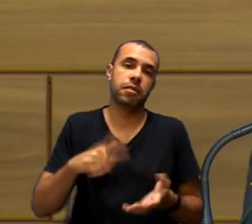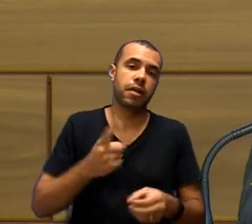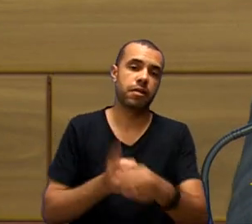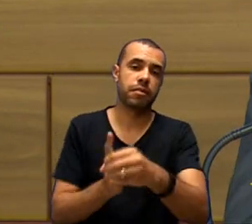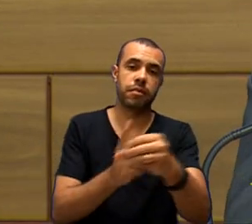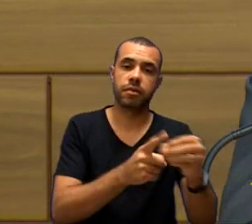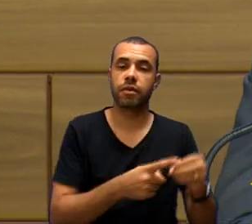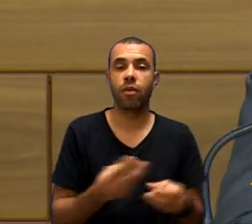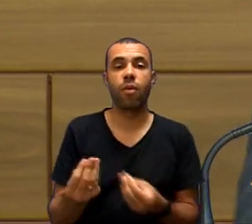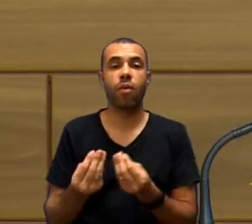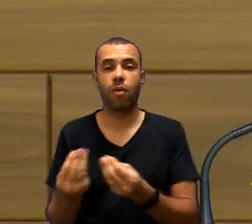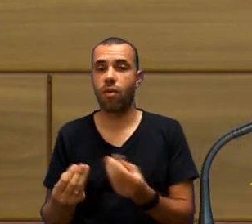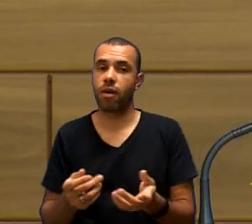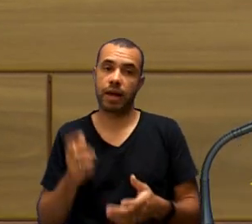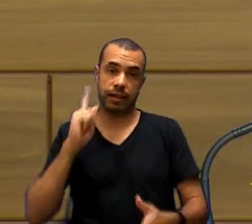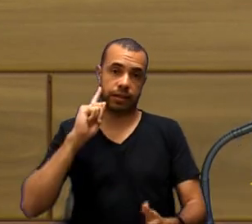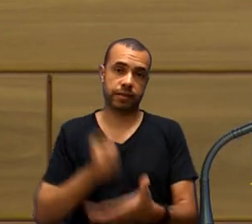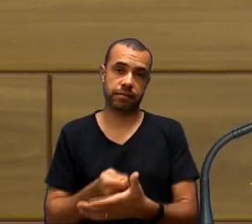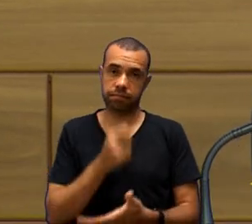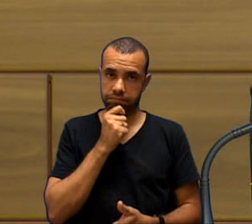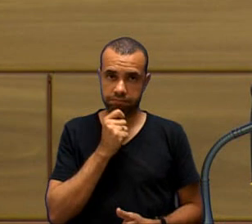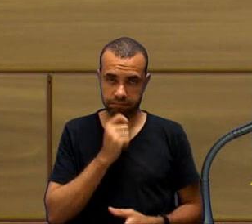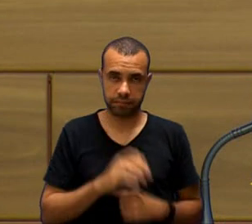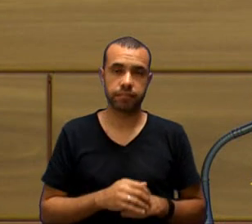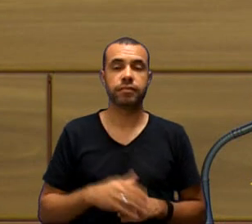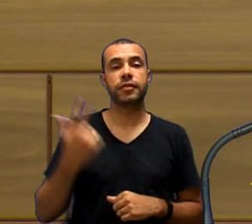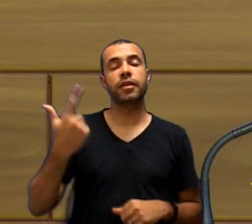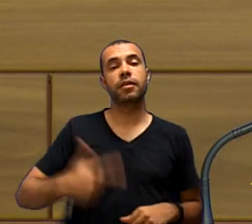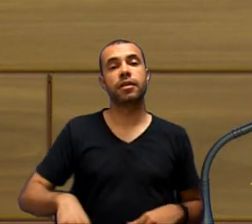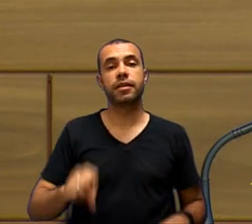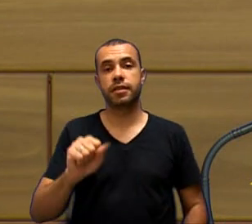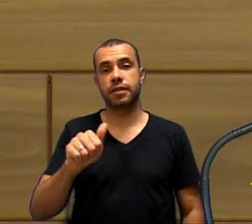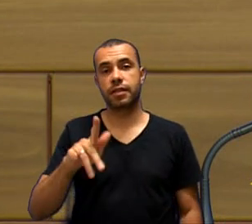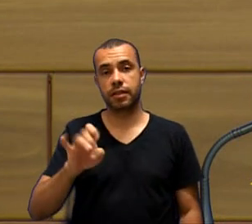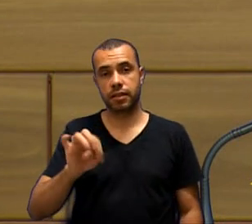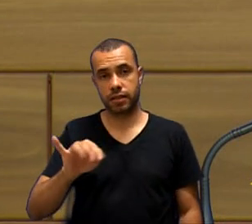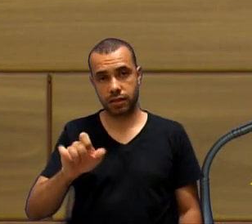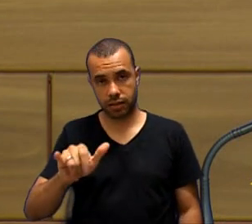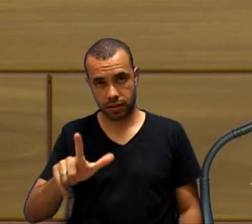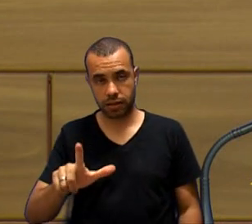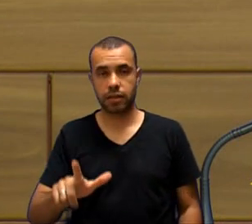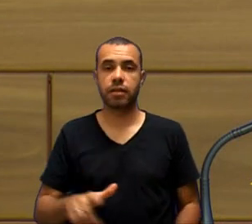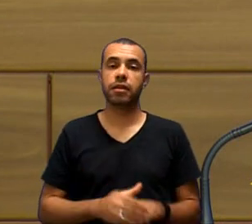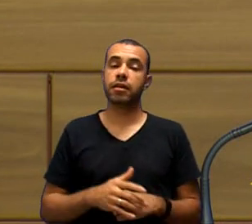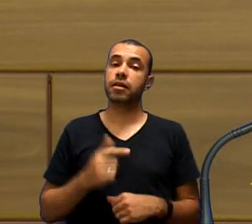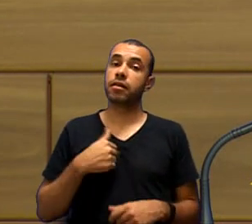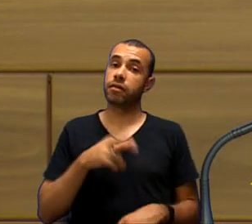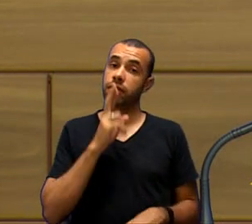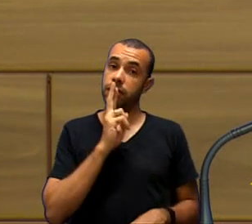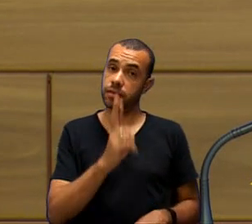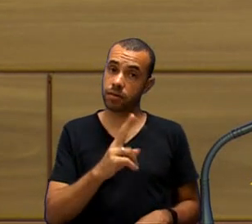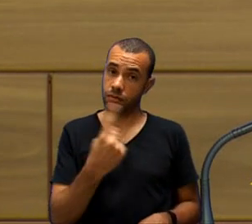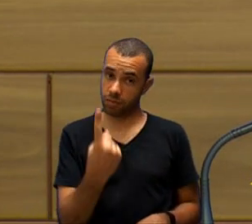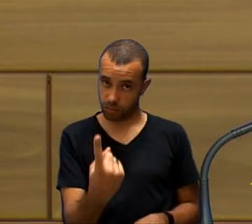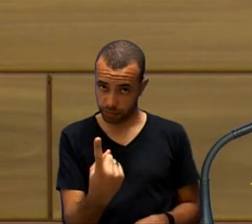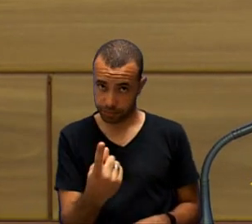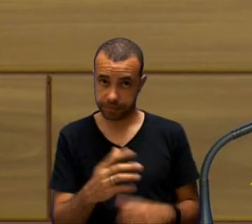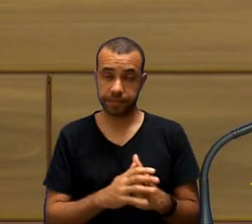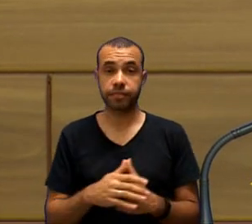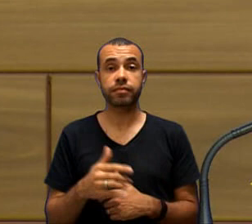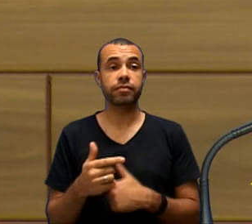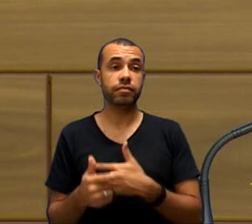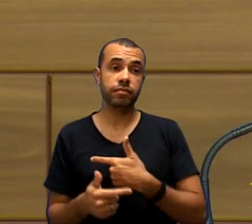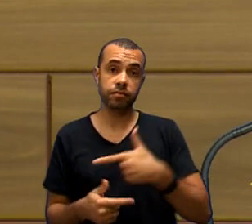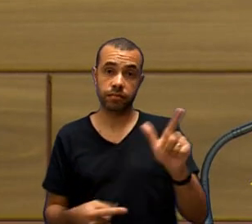Com relação ao Salatiel, que falou, eu vou somente responder uma questão, a outra questão eu